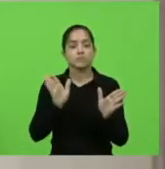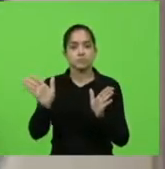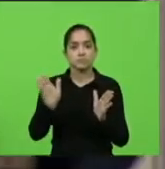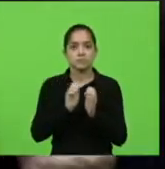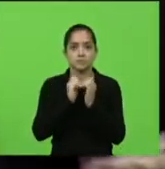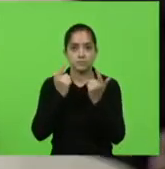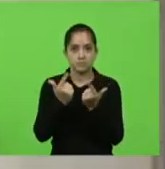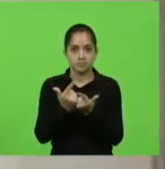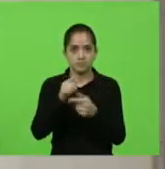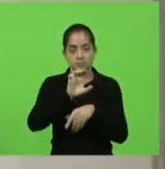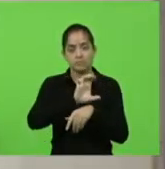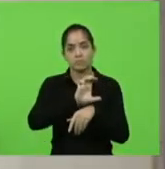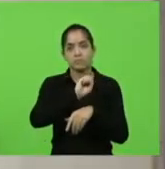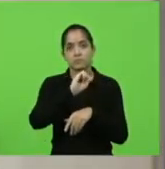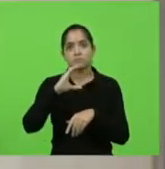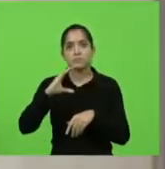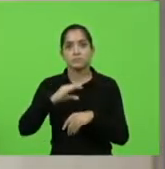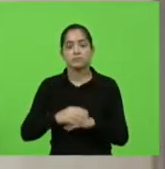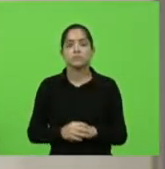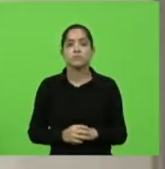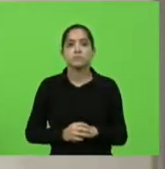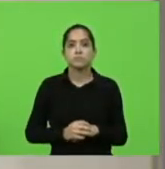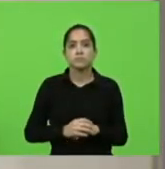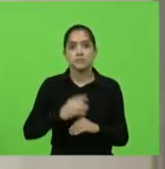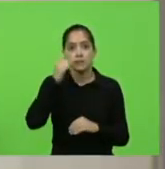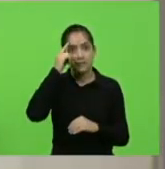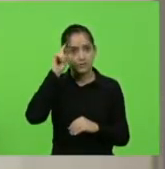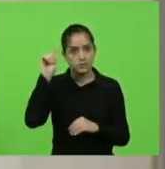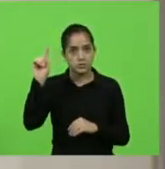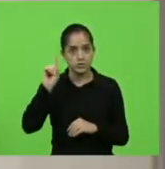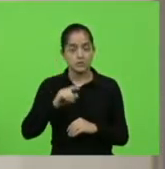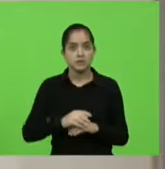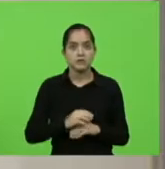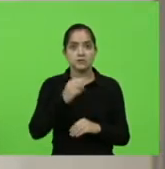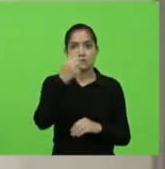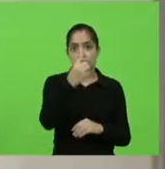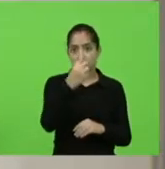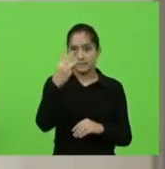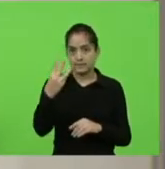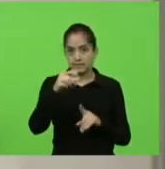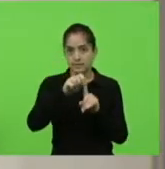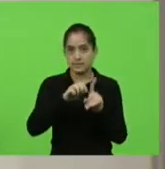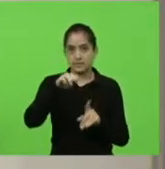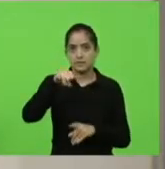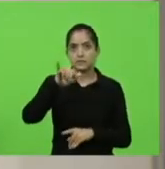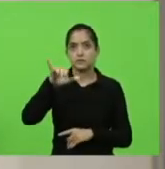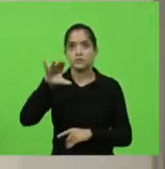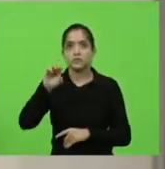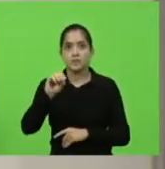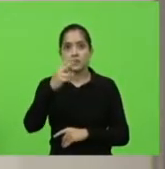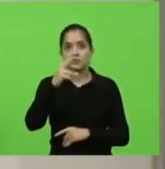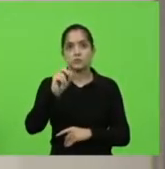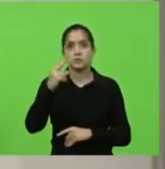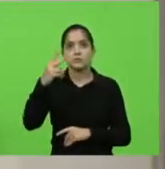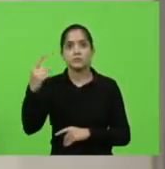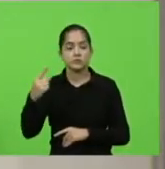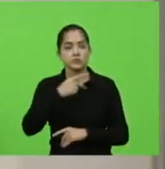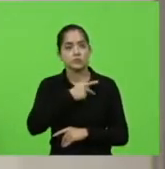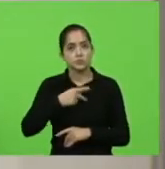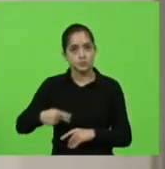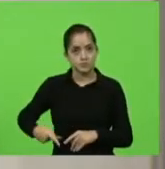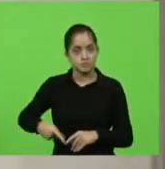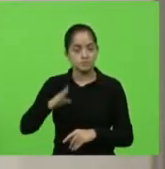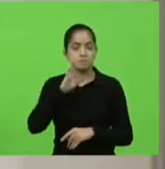legislatura da Assembleia Legislativa do Estado de Santa Catarina, realizada em 13 de maio de 2021. Presidência, deputado